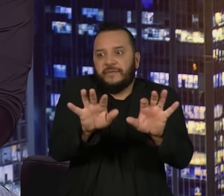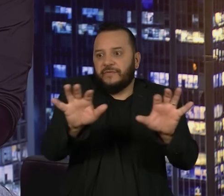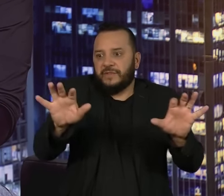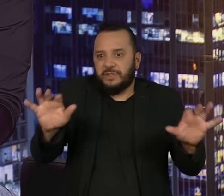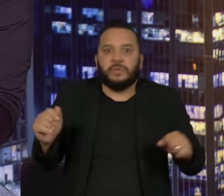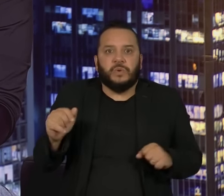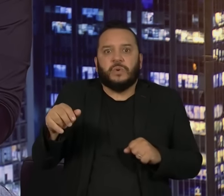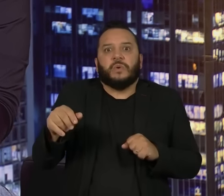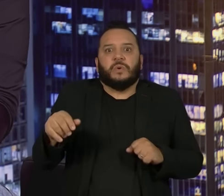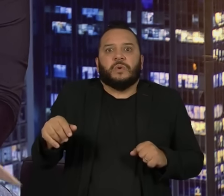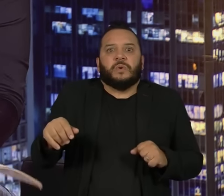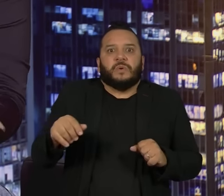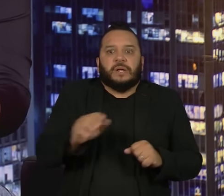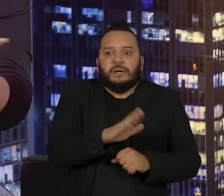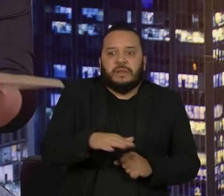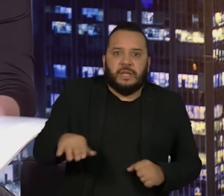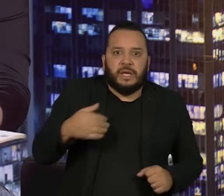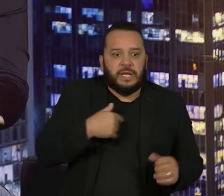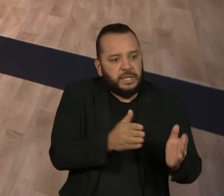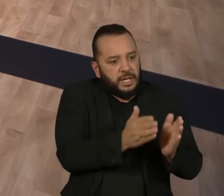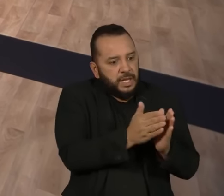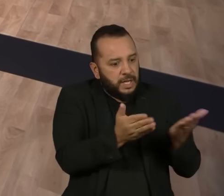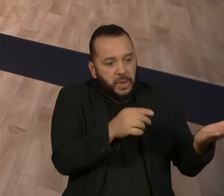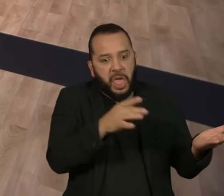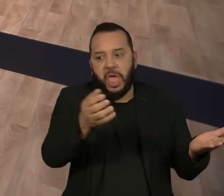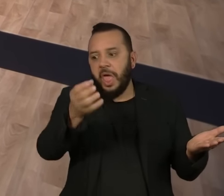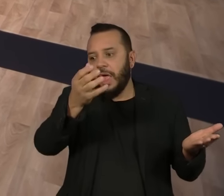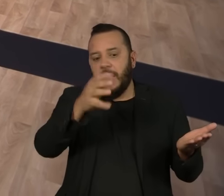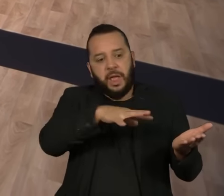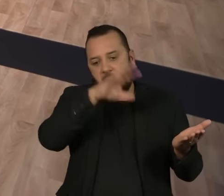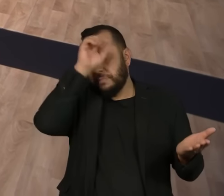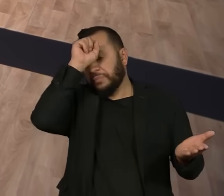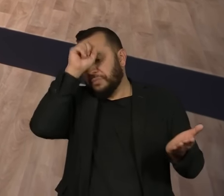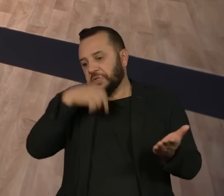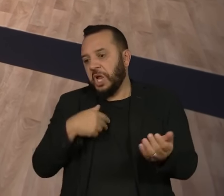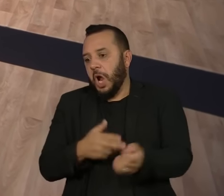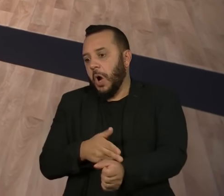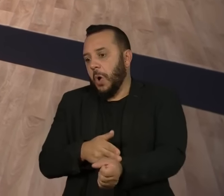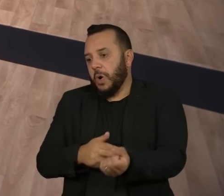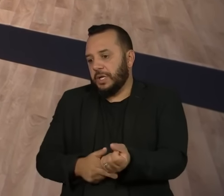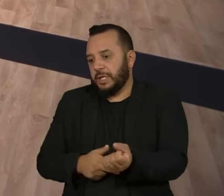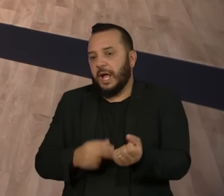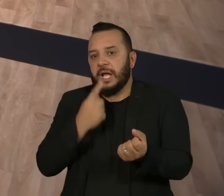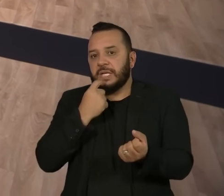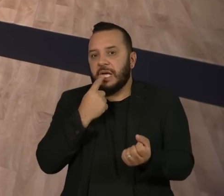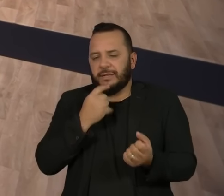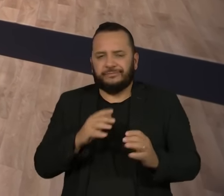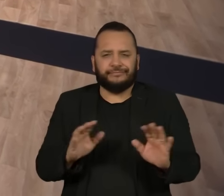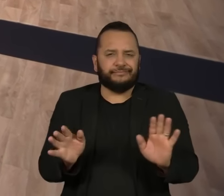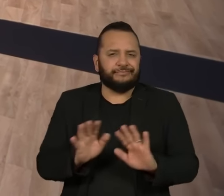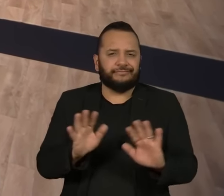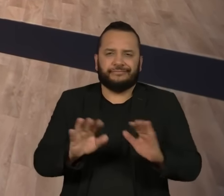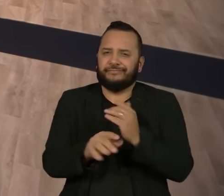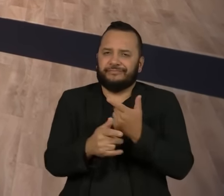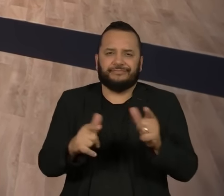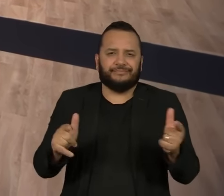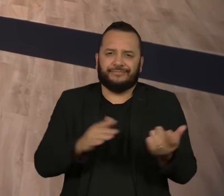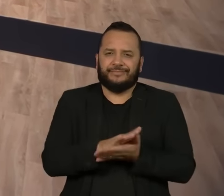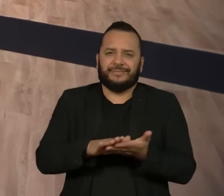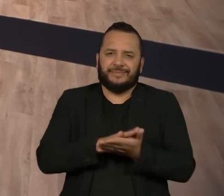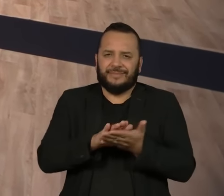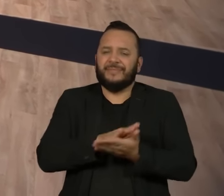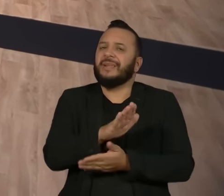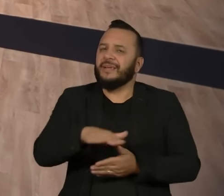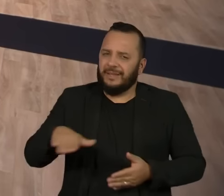lido essa obra do Ziraldo, tenha sido literal, ele é cortado ali o pulso, feito um pacto de sangue. As crianças